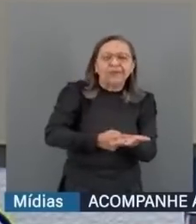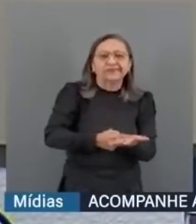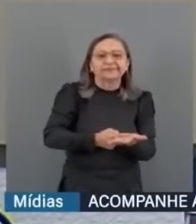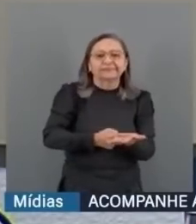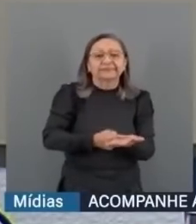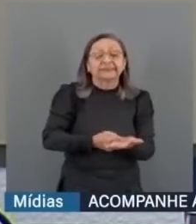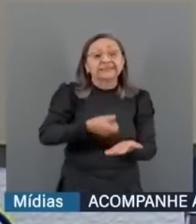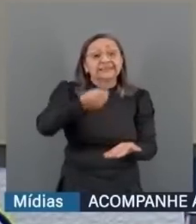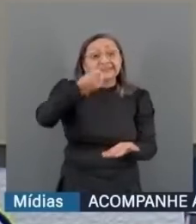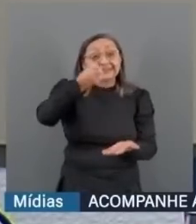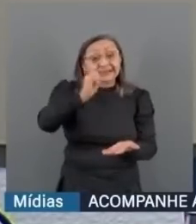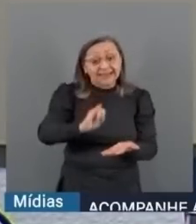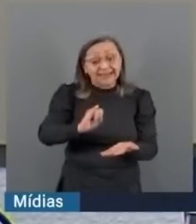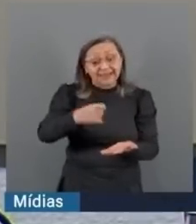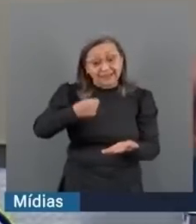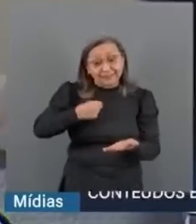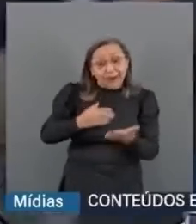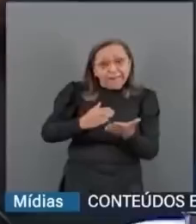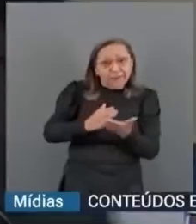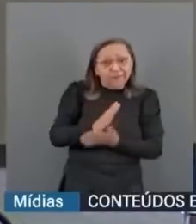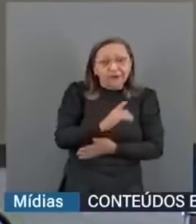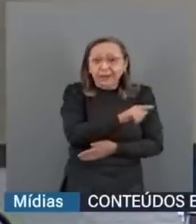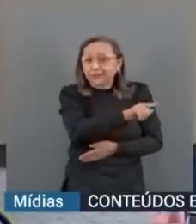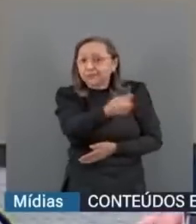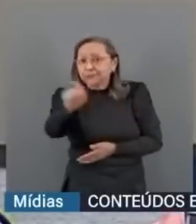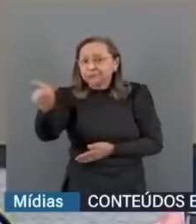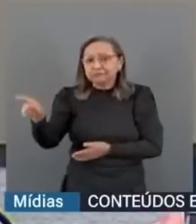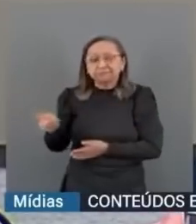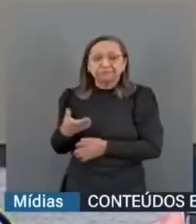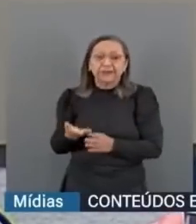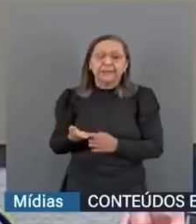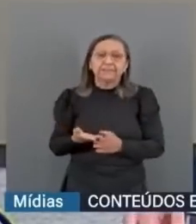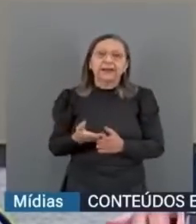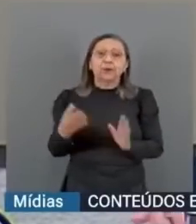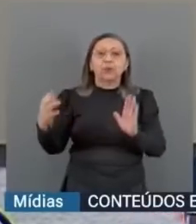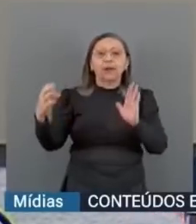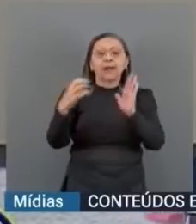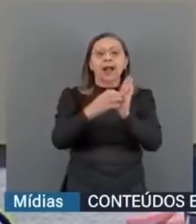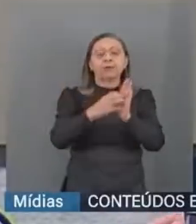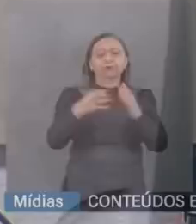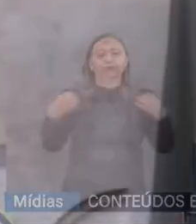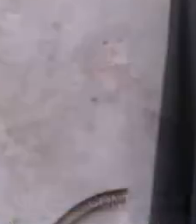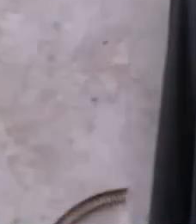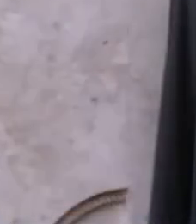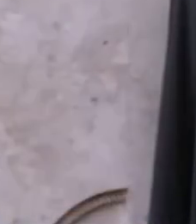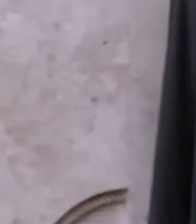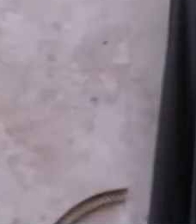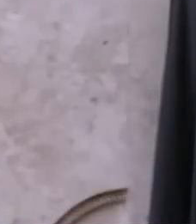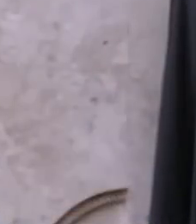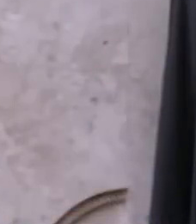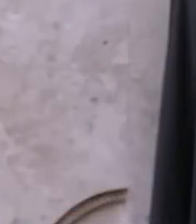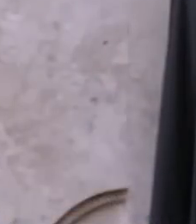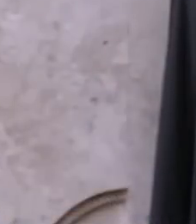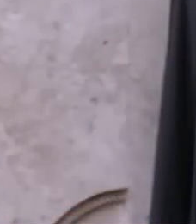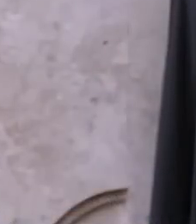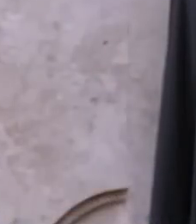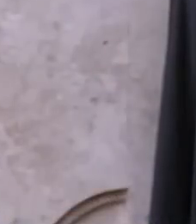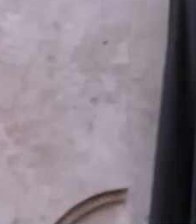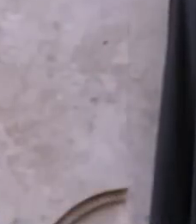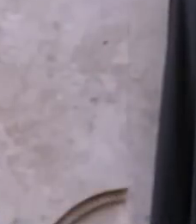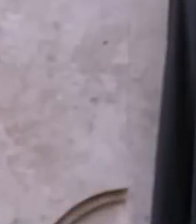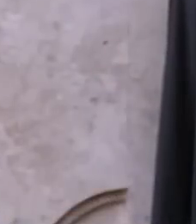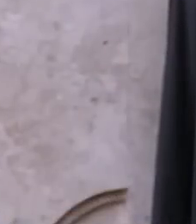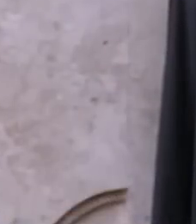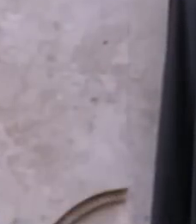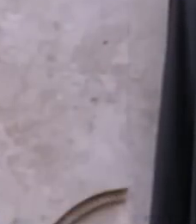Os ministros do STF não costumam pagar pedágio durante muito tempo pelo grupo que os indica, né? Então a gente viu aí várias